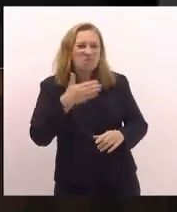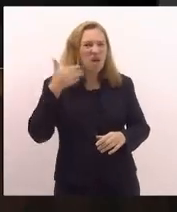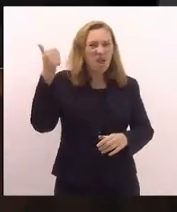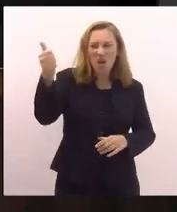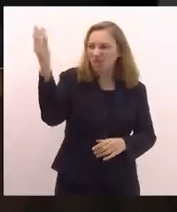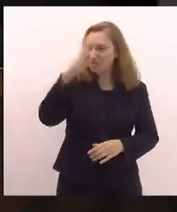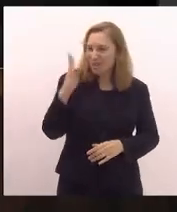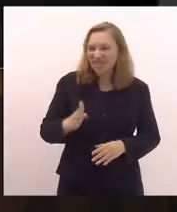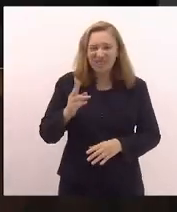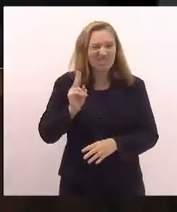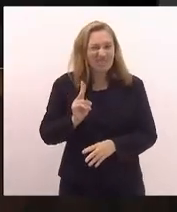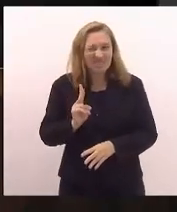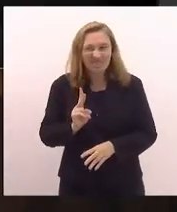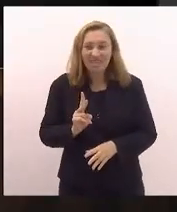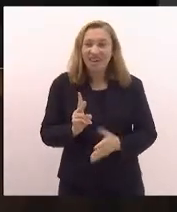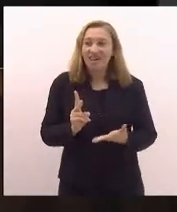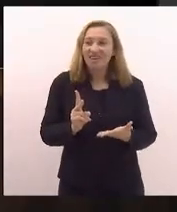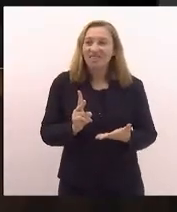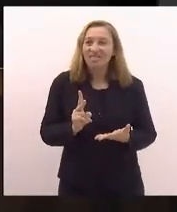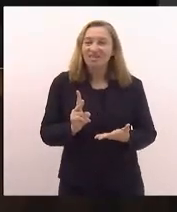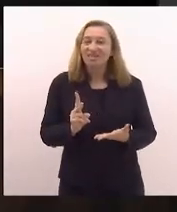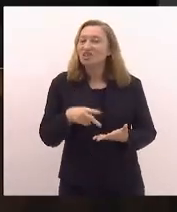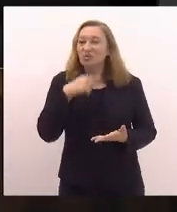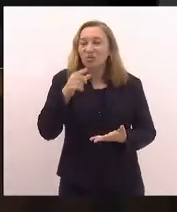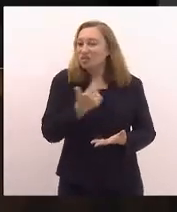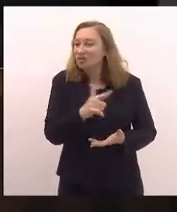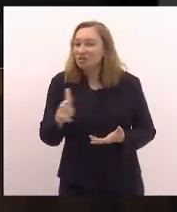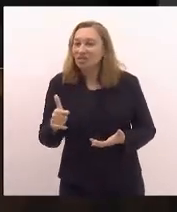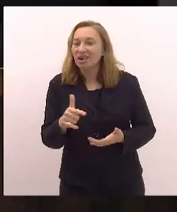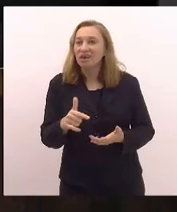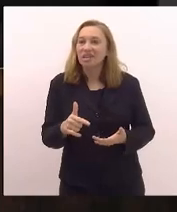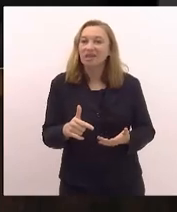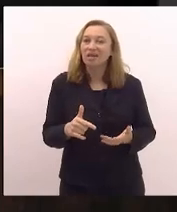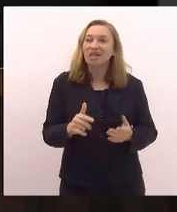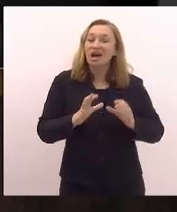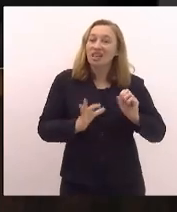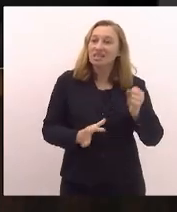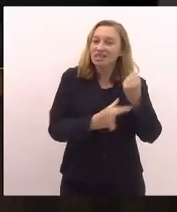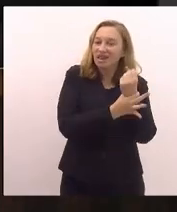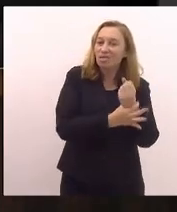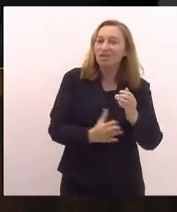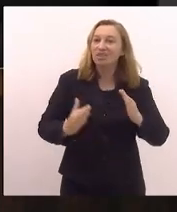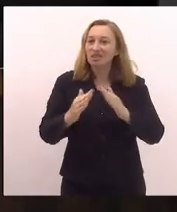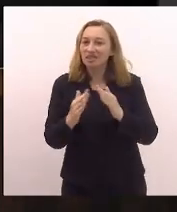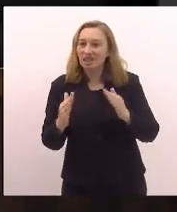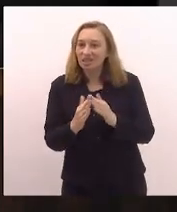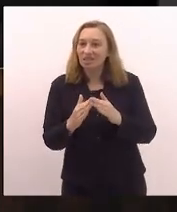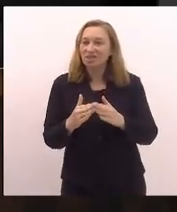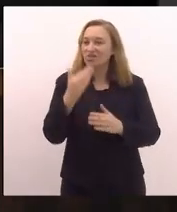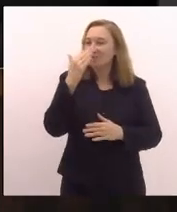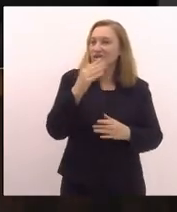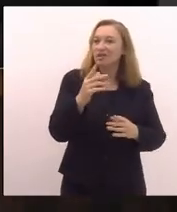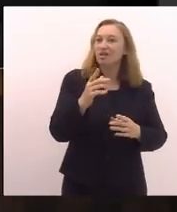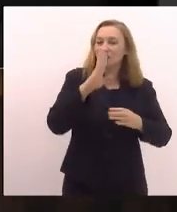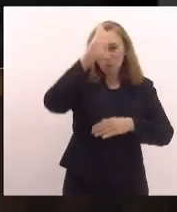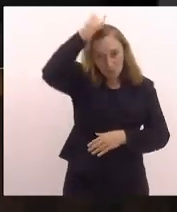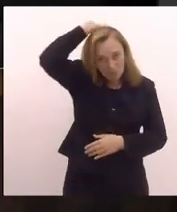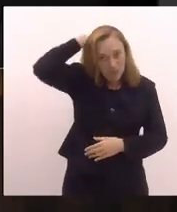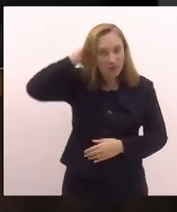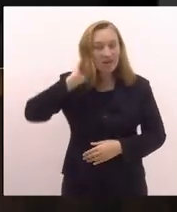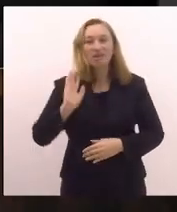Brasil, sem sombra de dúvidas. A segurança dessa casa, a brigada de incêndio,